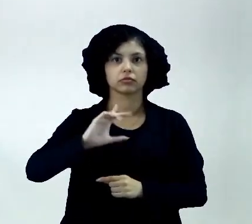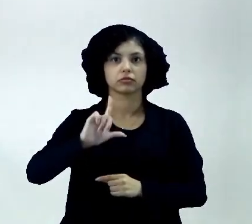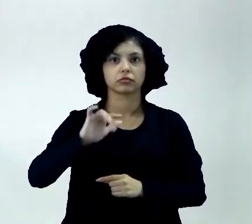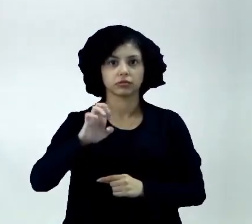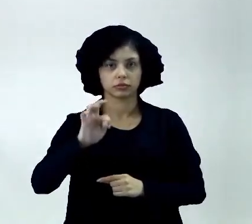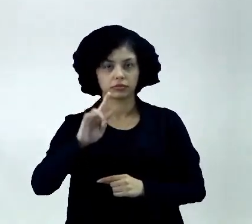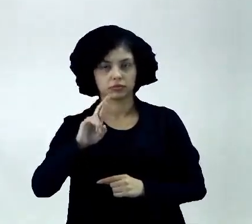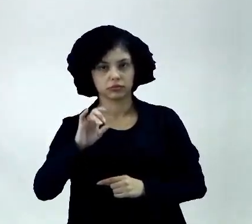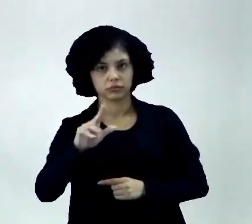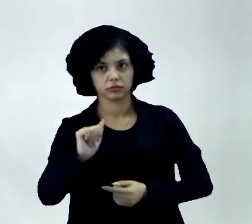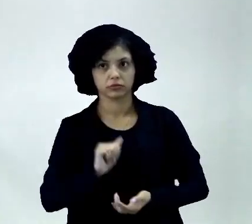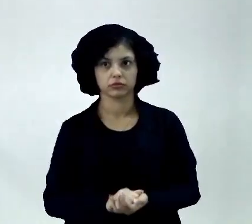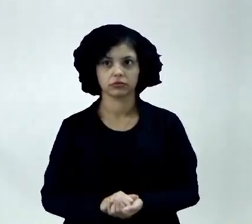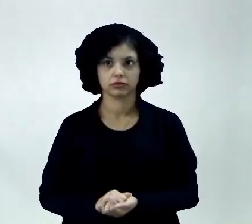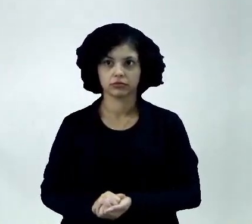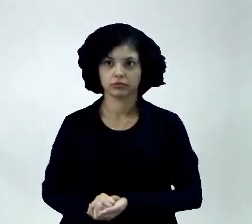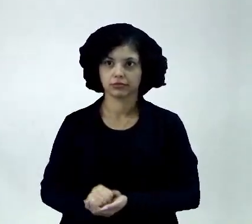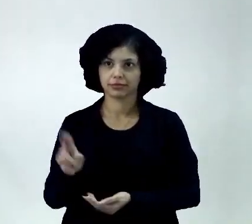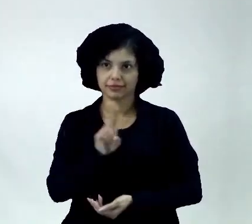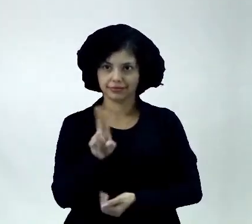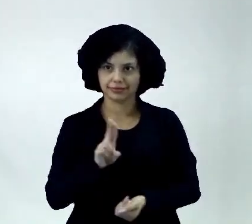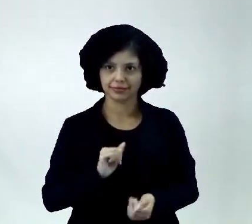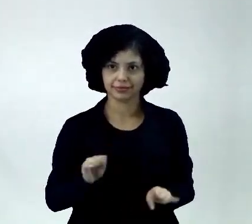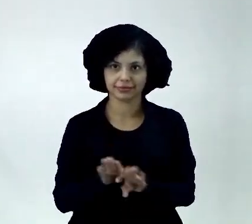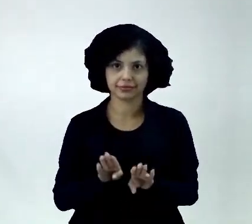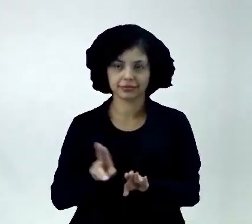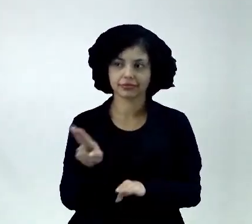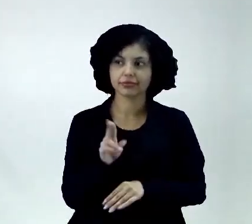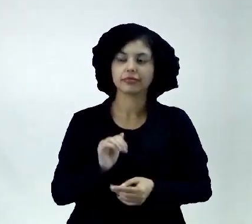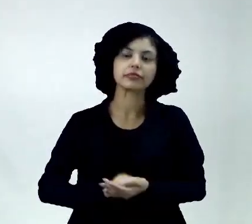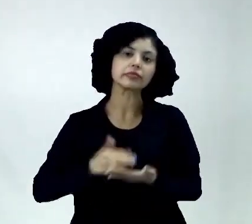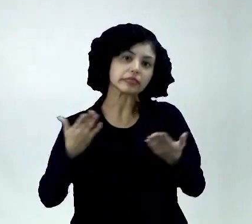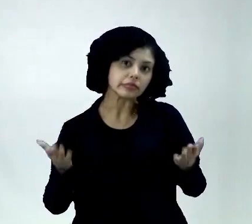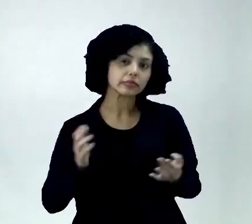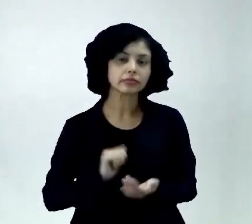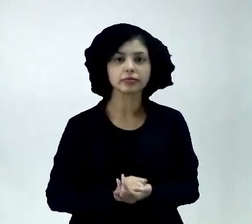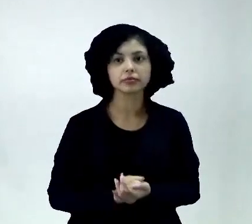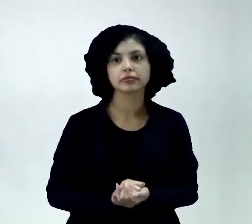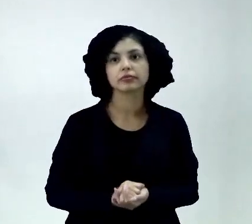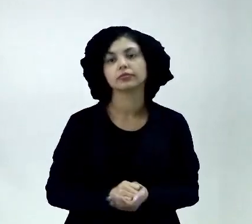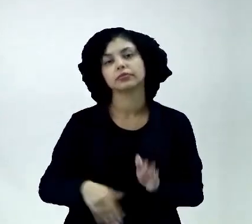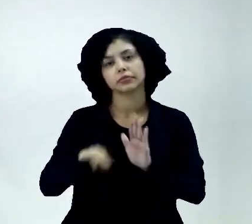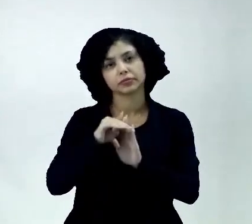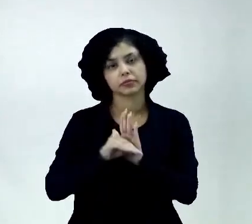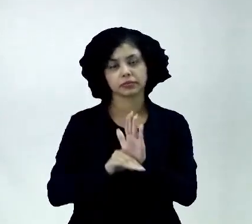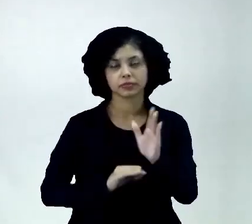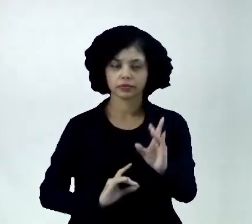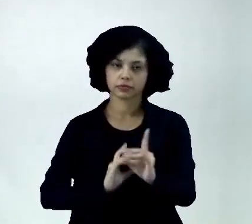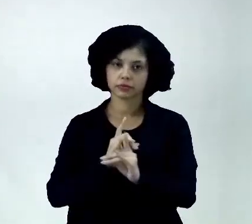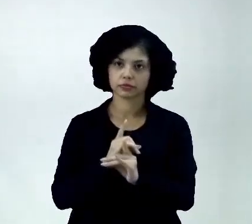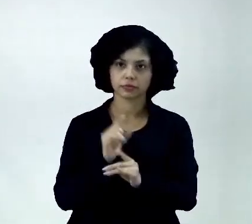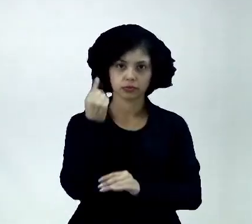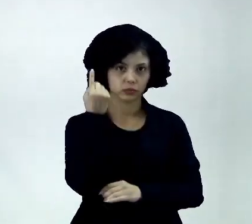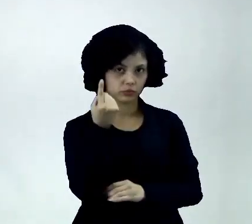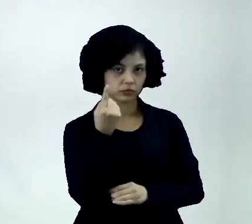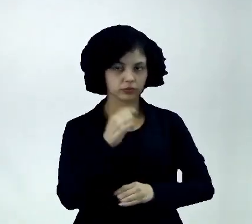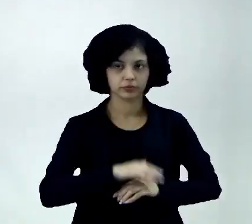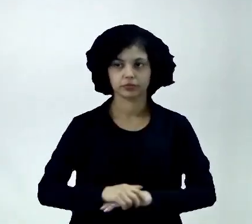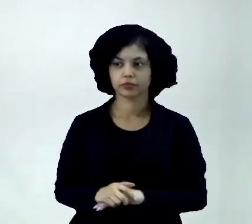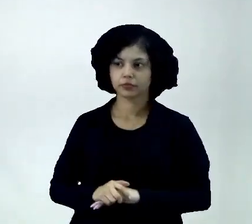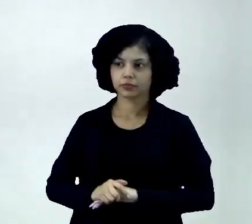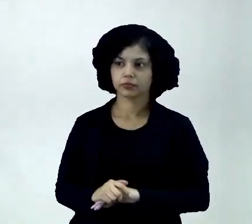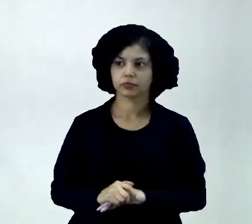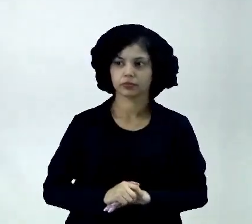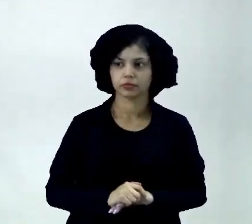Não, a escápula, isso. Aprendeu um nome aí, pelo amor de Deus. Então, essa seria a classificação para identificar um tipo de osso, tá